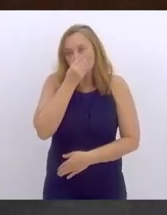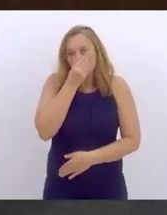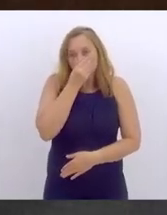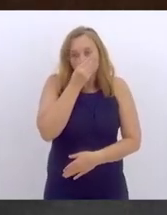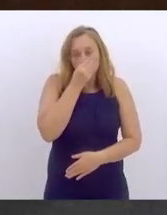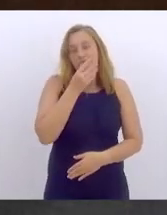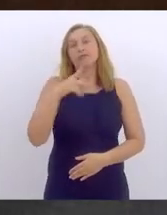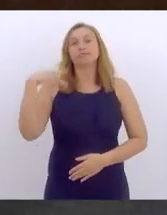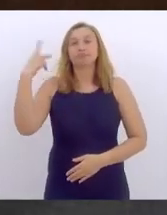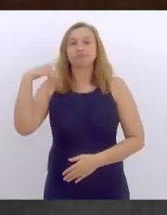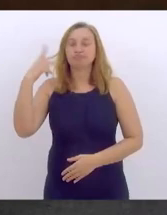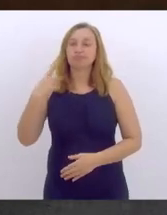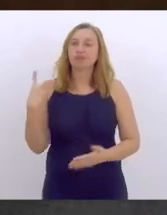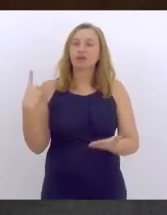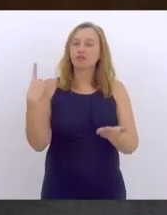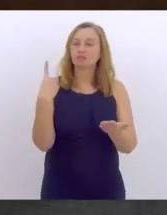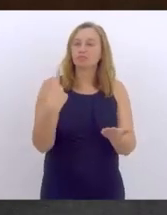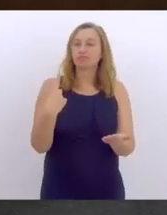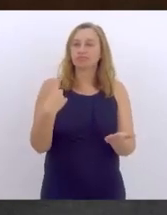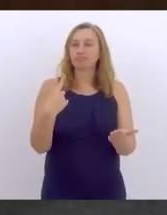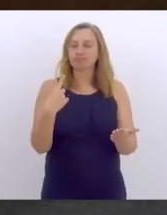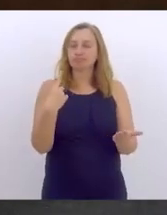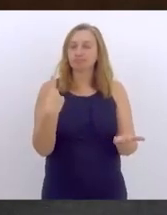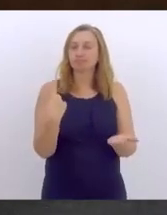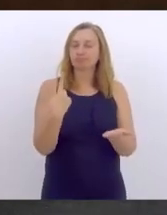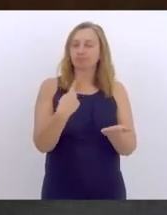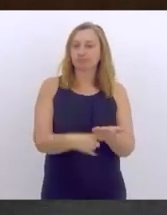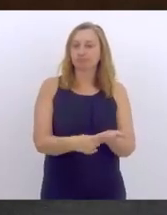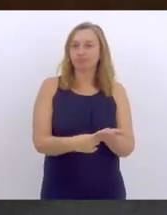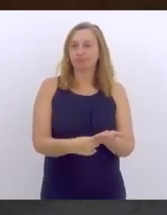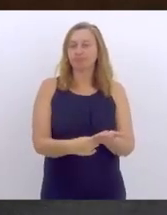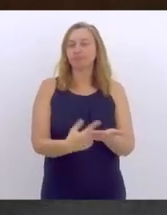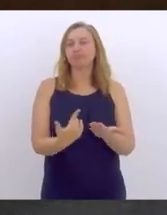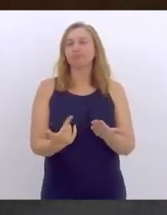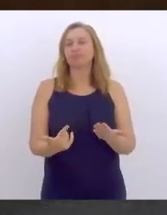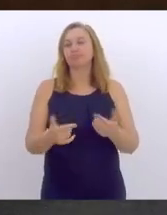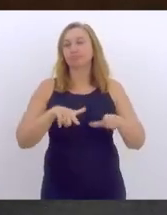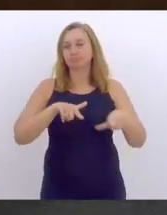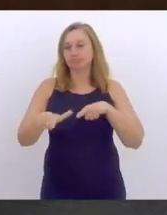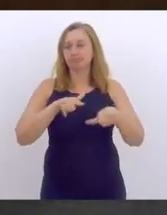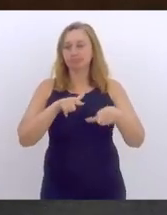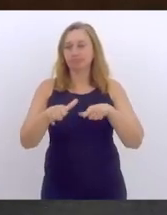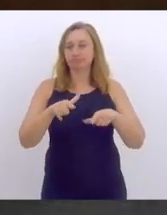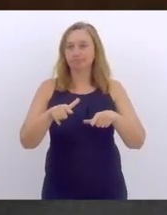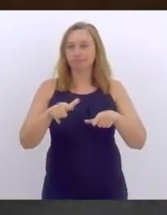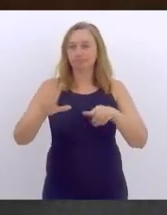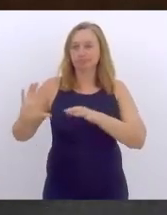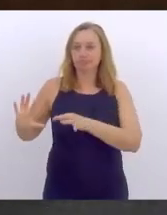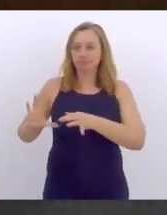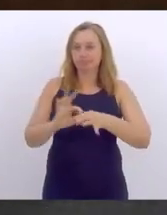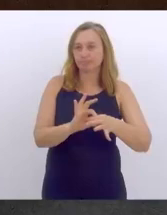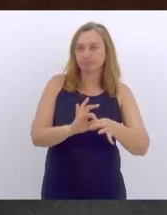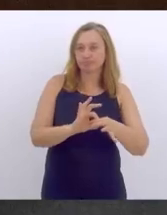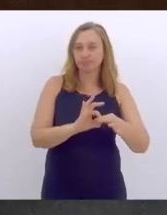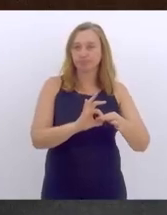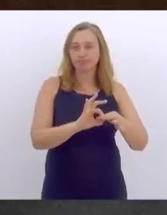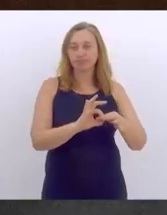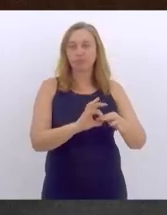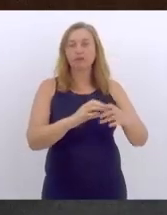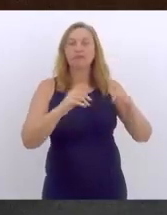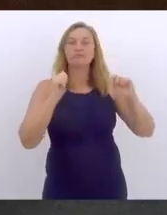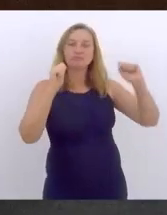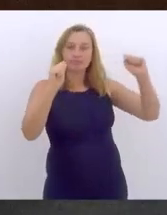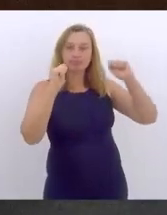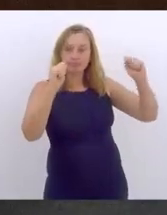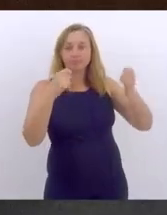cumprindo o seu papel de mediação de conflito entre a sociedade organizada, no caso as